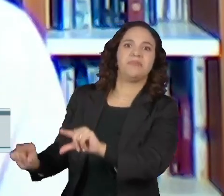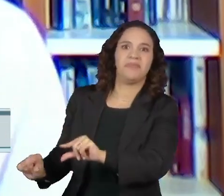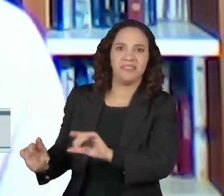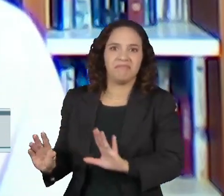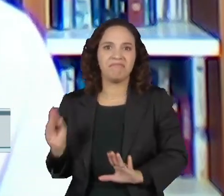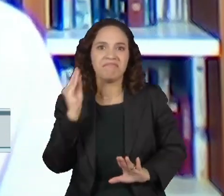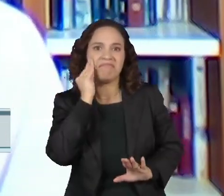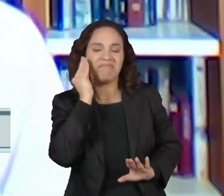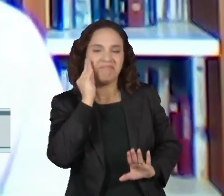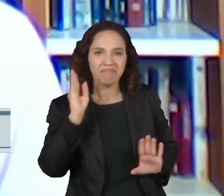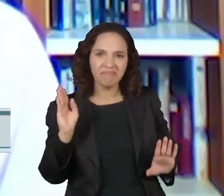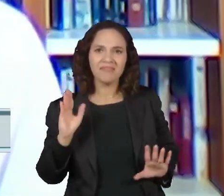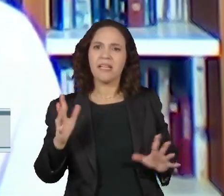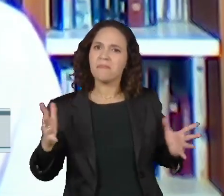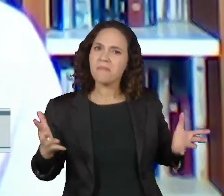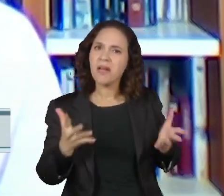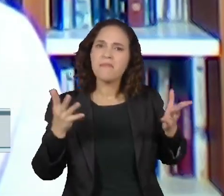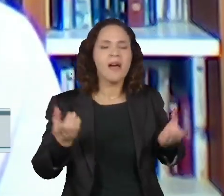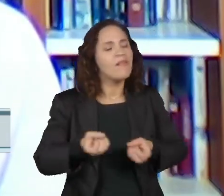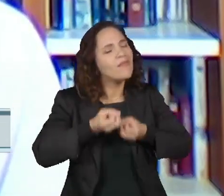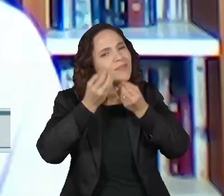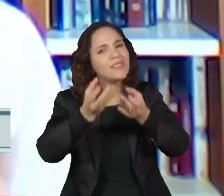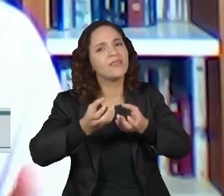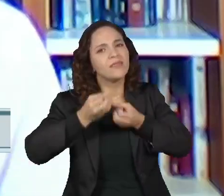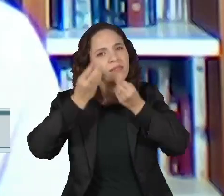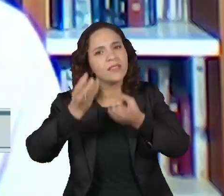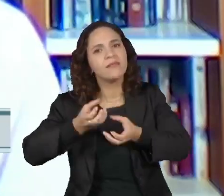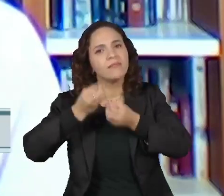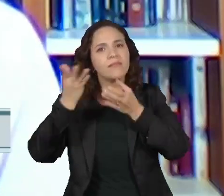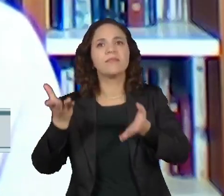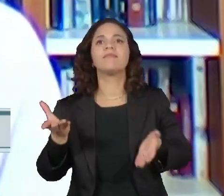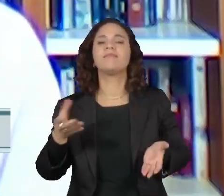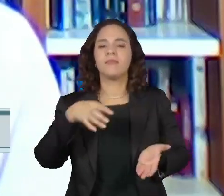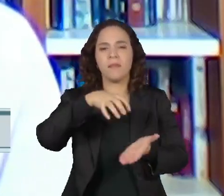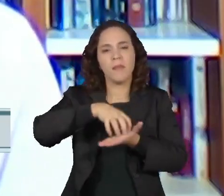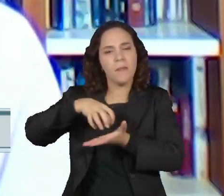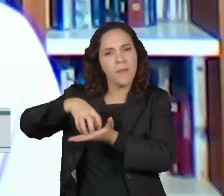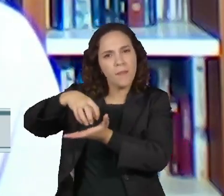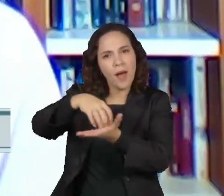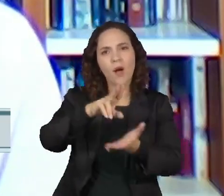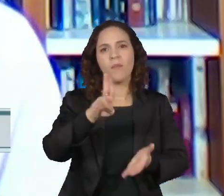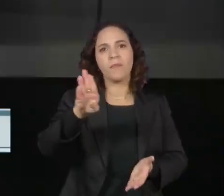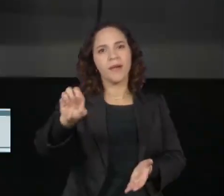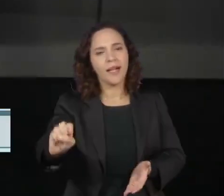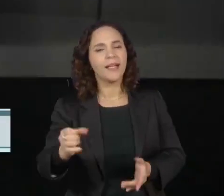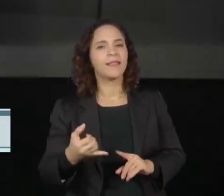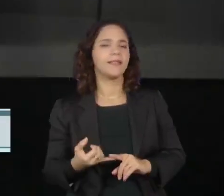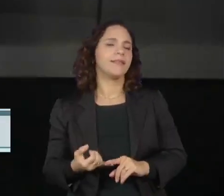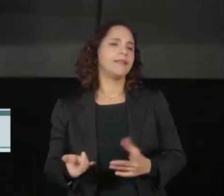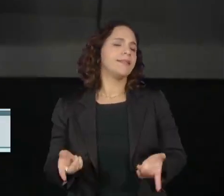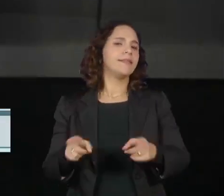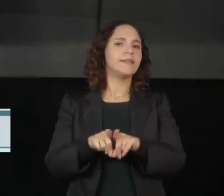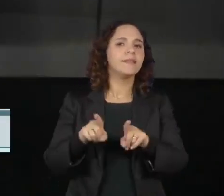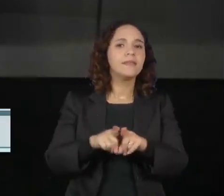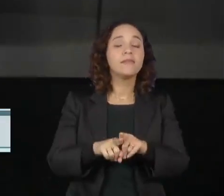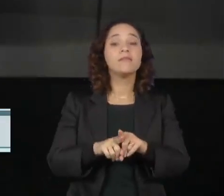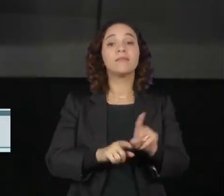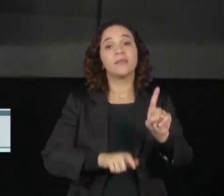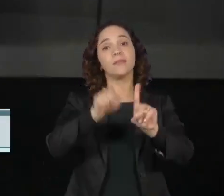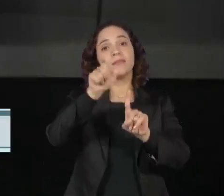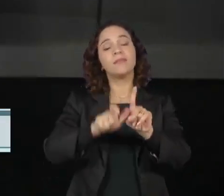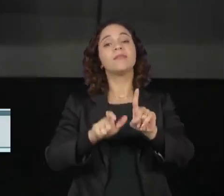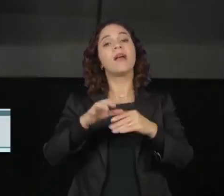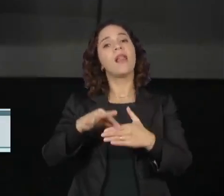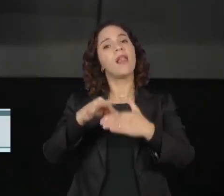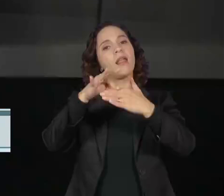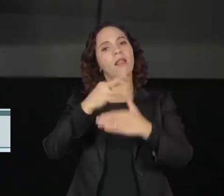fazer campanha maciça de informação nas unidades básicas de saúde, falar com líderes